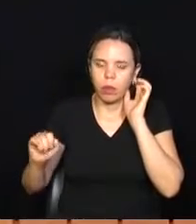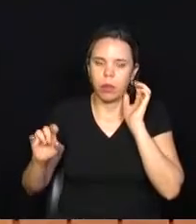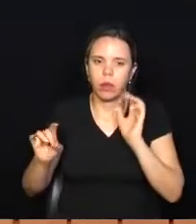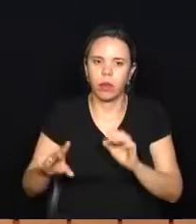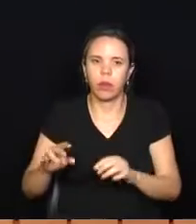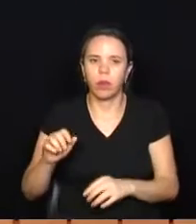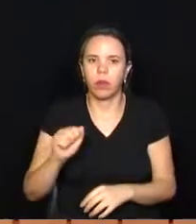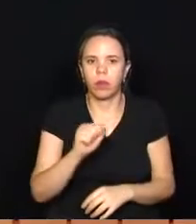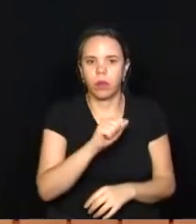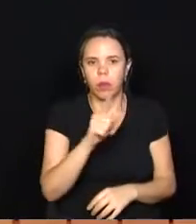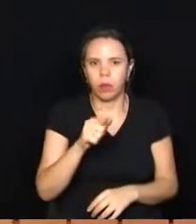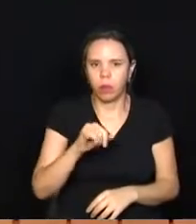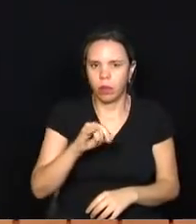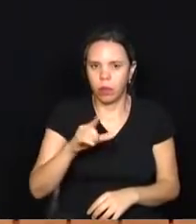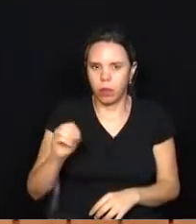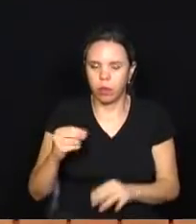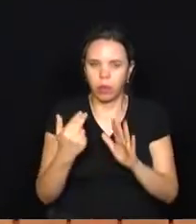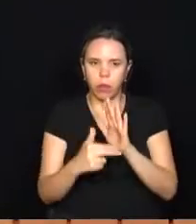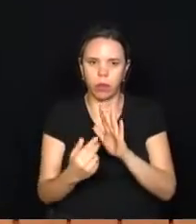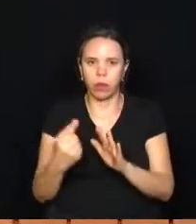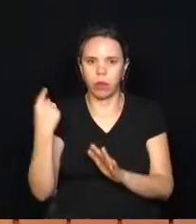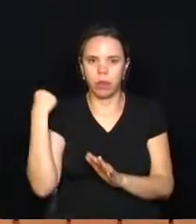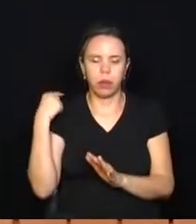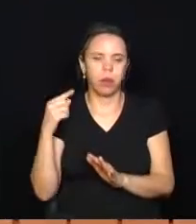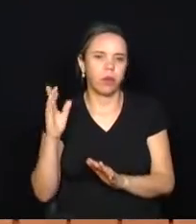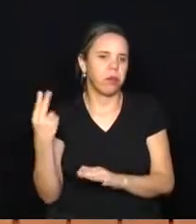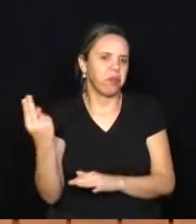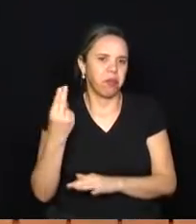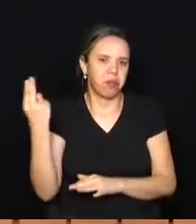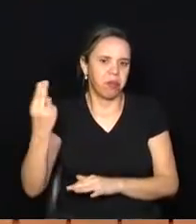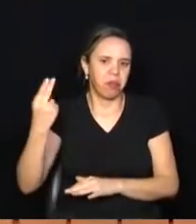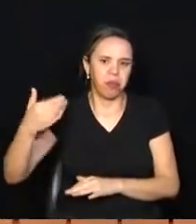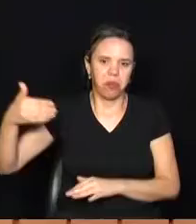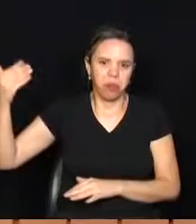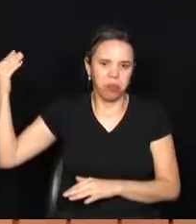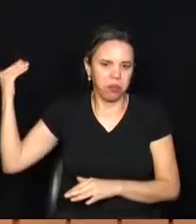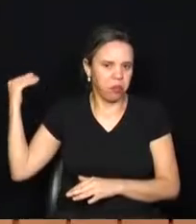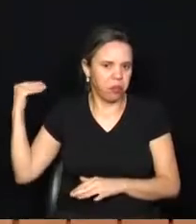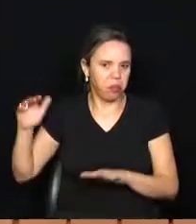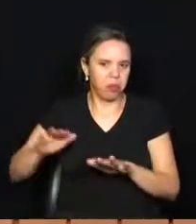asilo, esse nome já foi passado. Já foi.